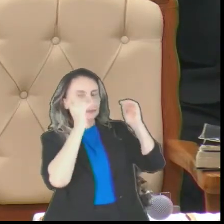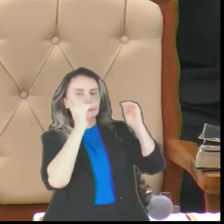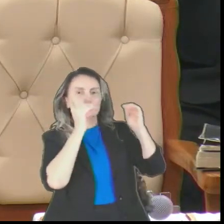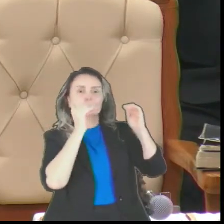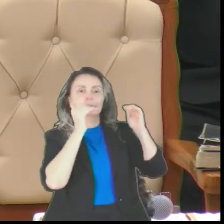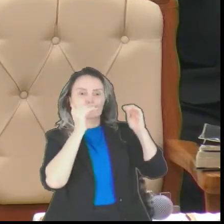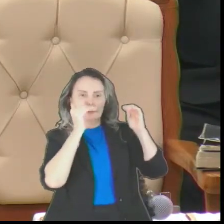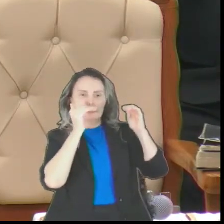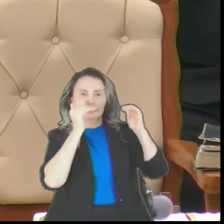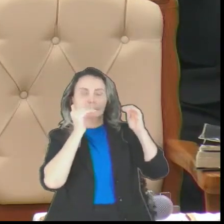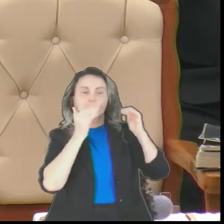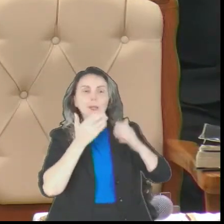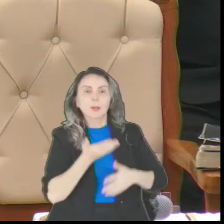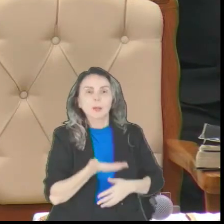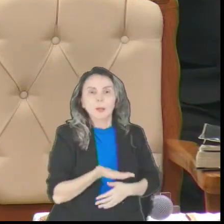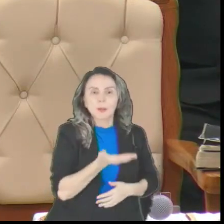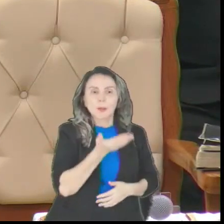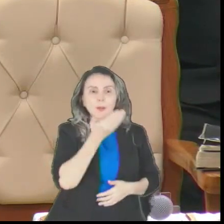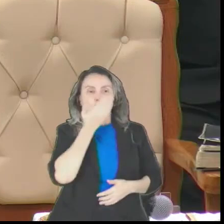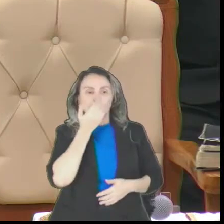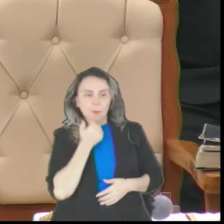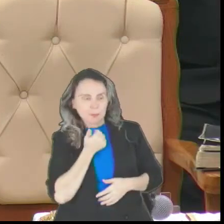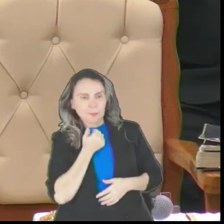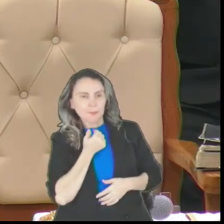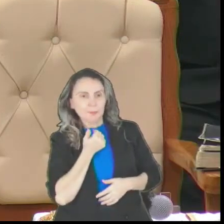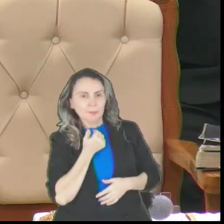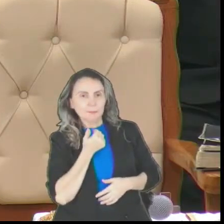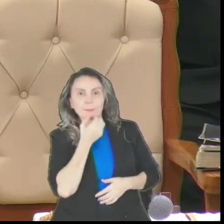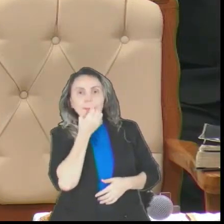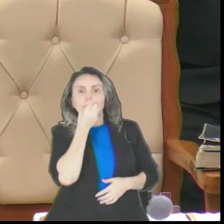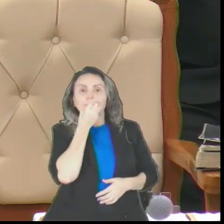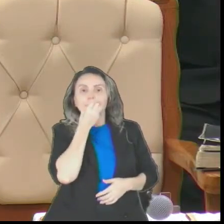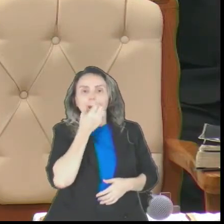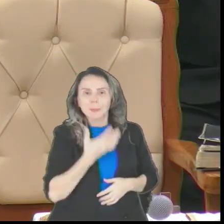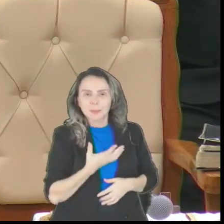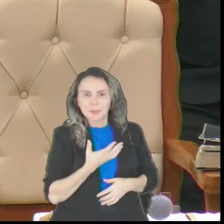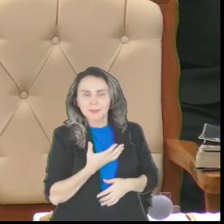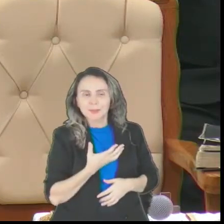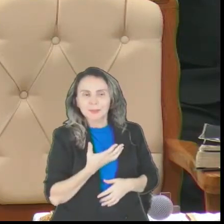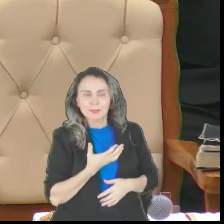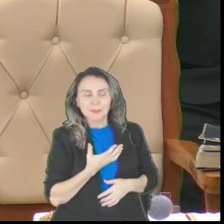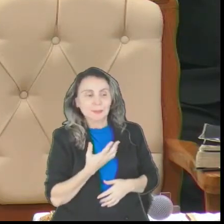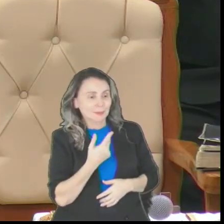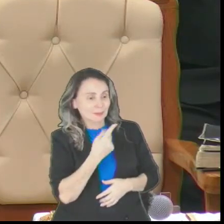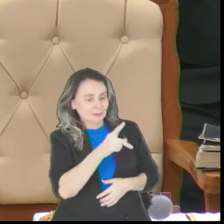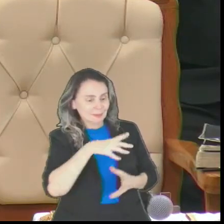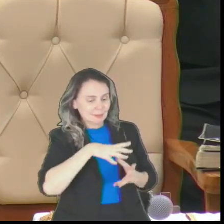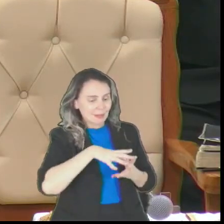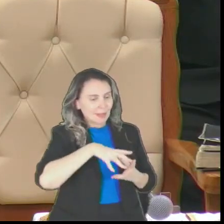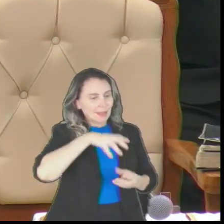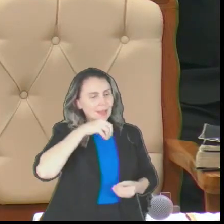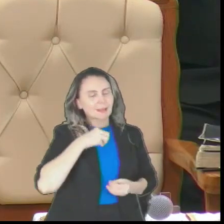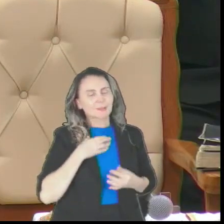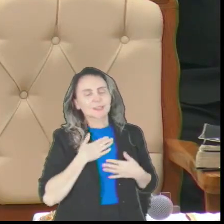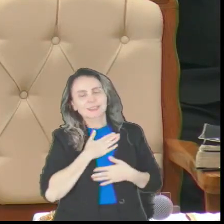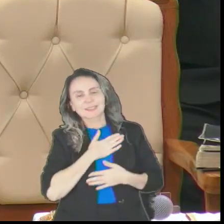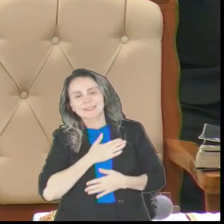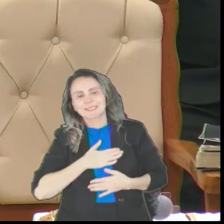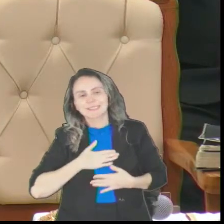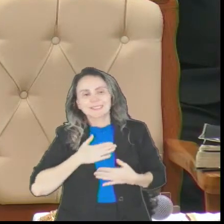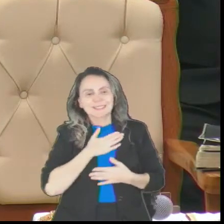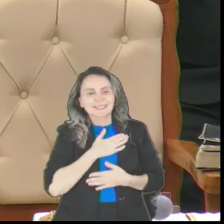comei o que é bom, e a vossa alma se deleite